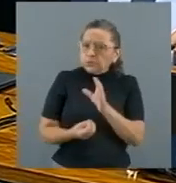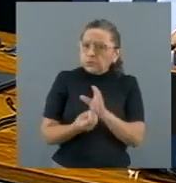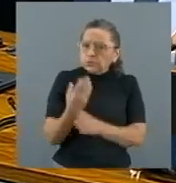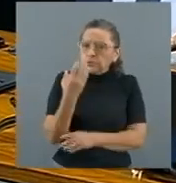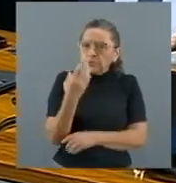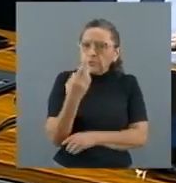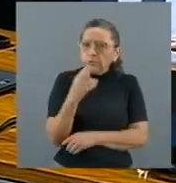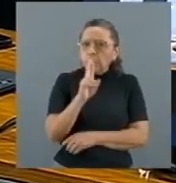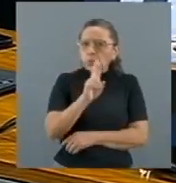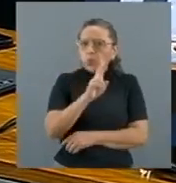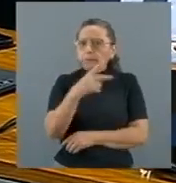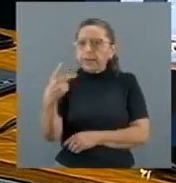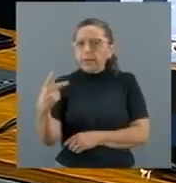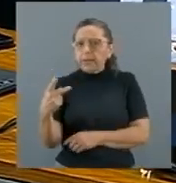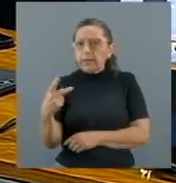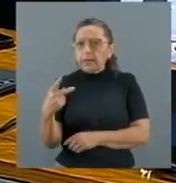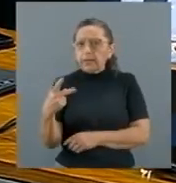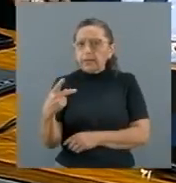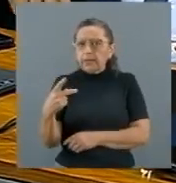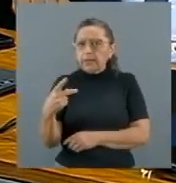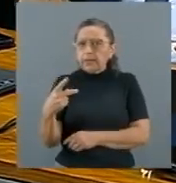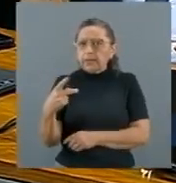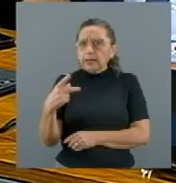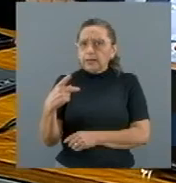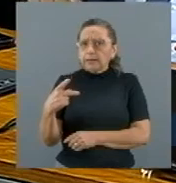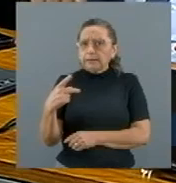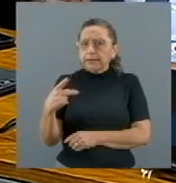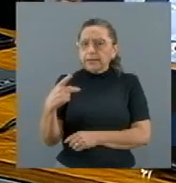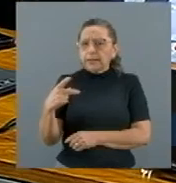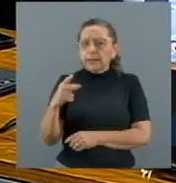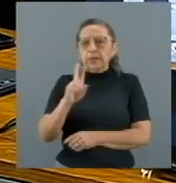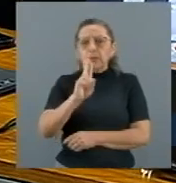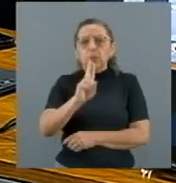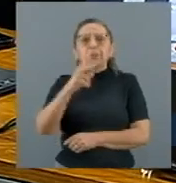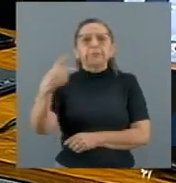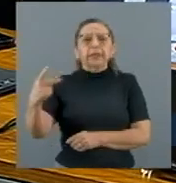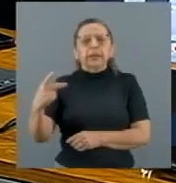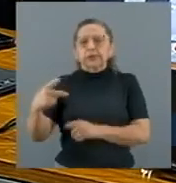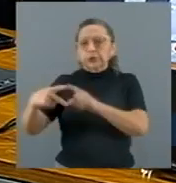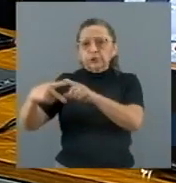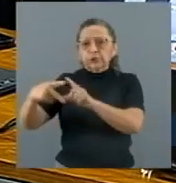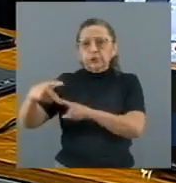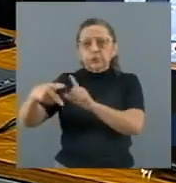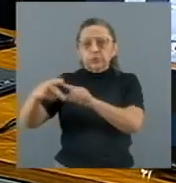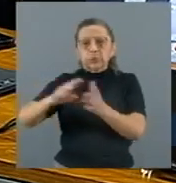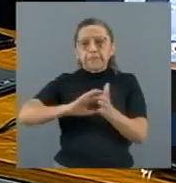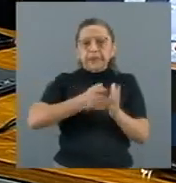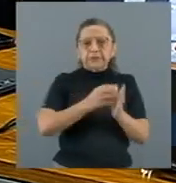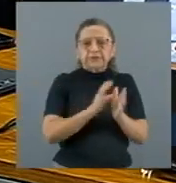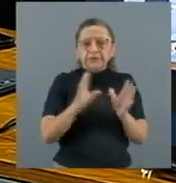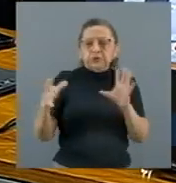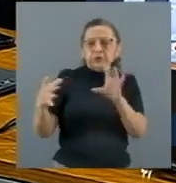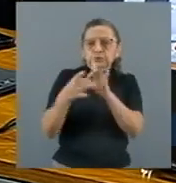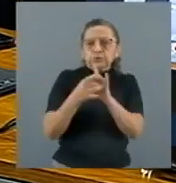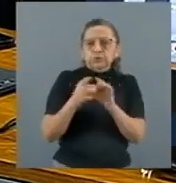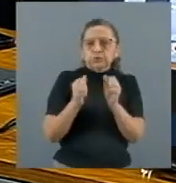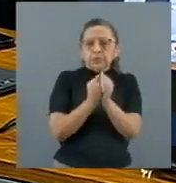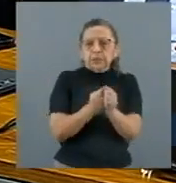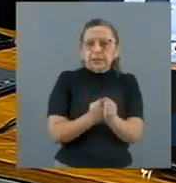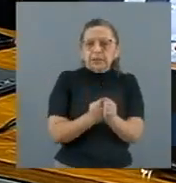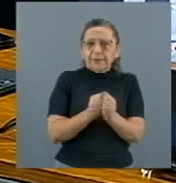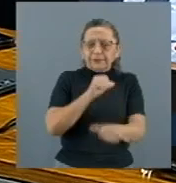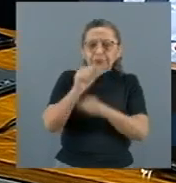partidos importantes, que é o Partido Progressista e o União Brasil. Ocorre que as federações, que deveriam